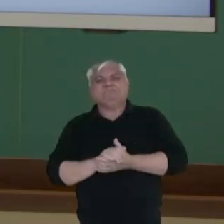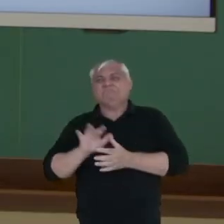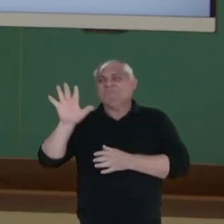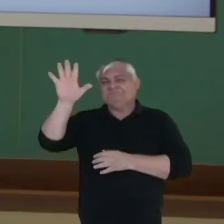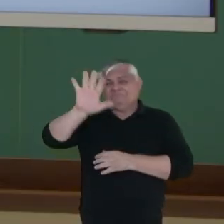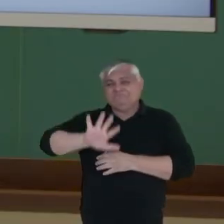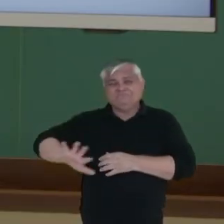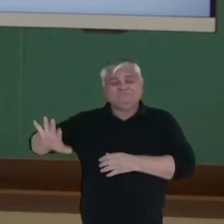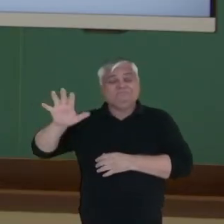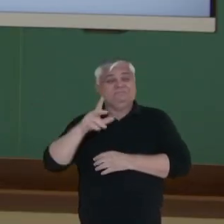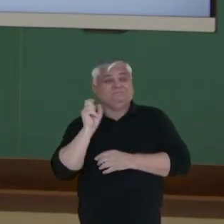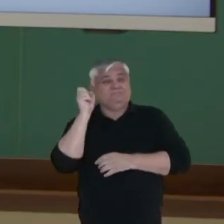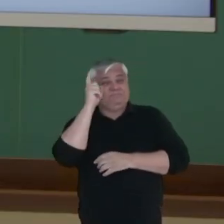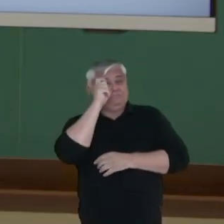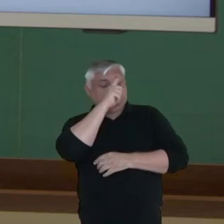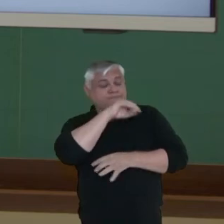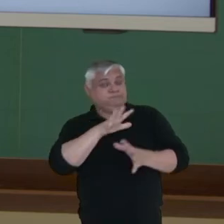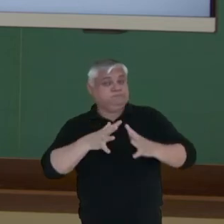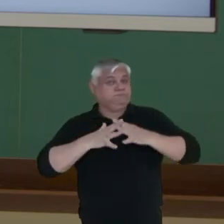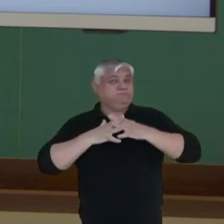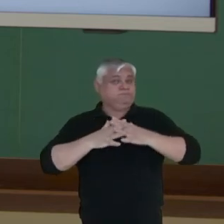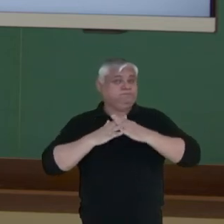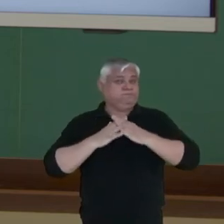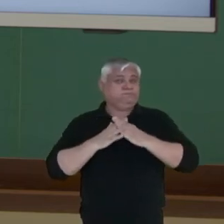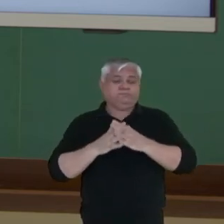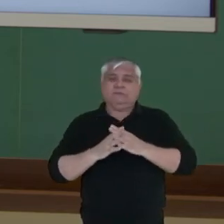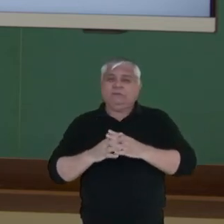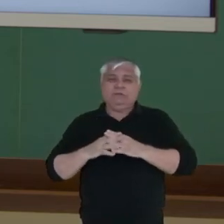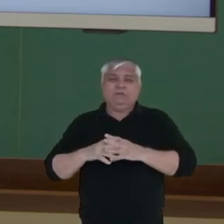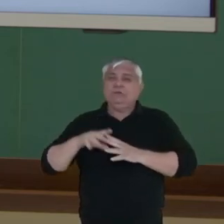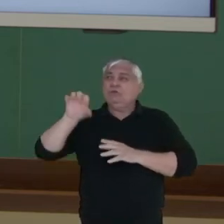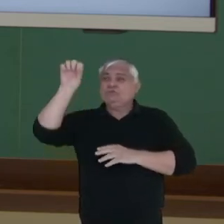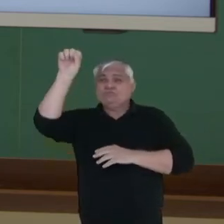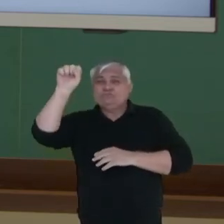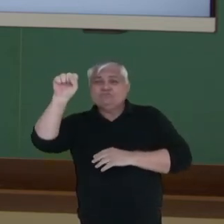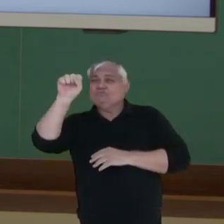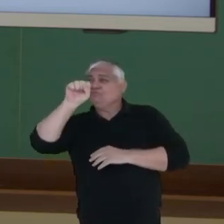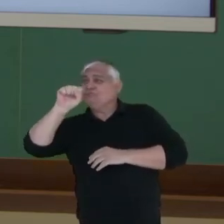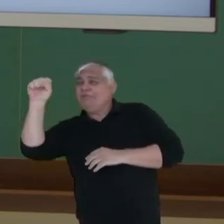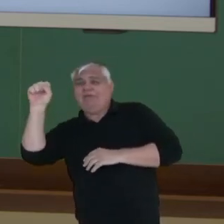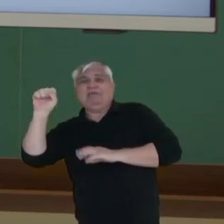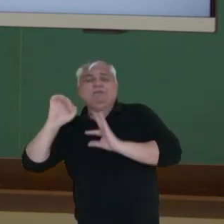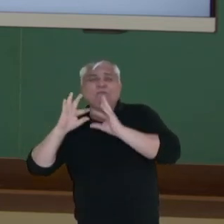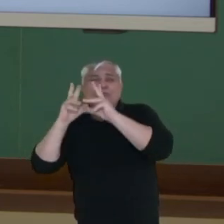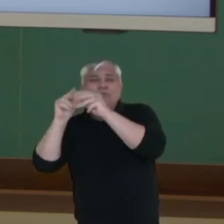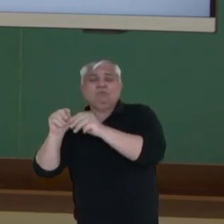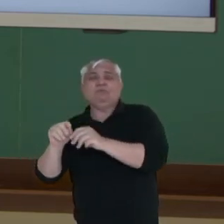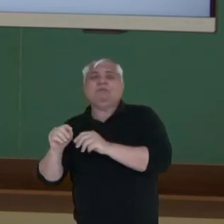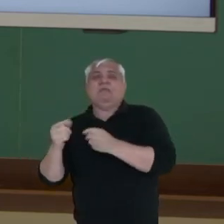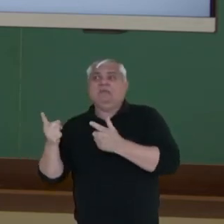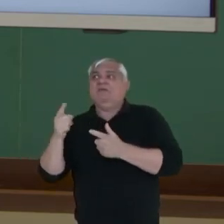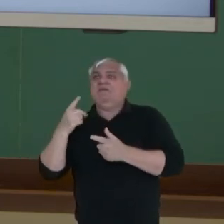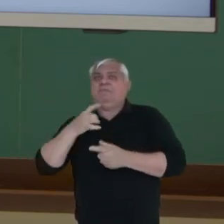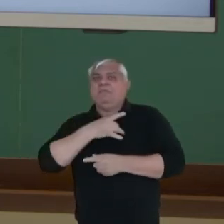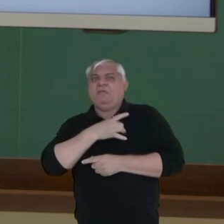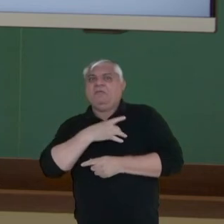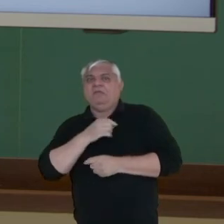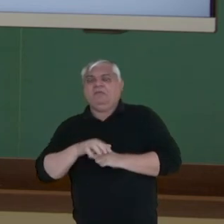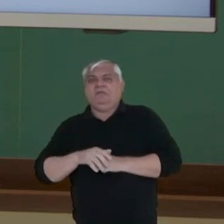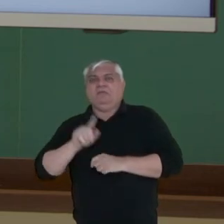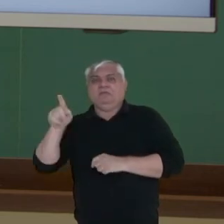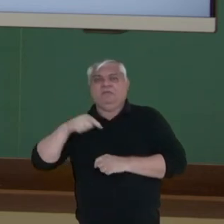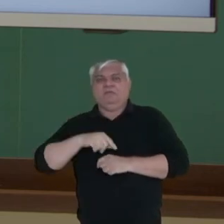bem complicada, se estende a todo o sul e sudeste asiático. Uma grande tensão entre